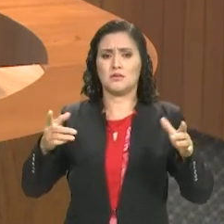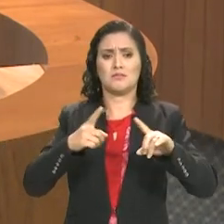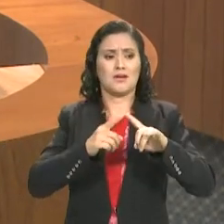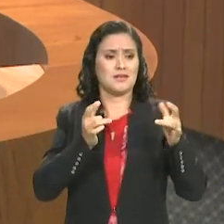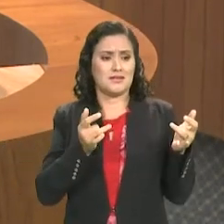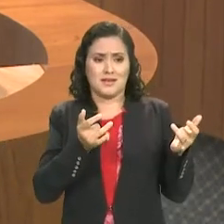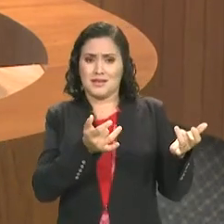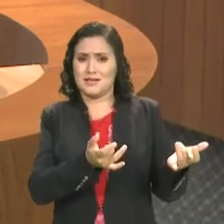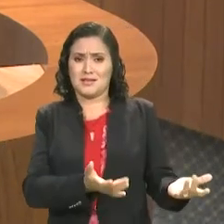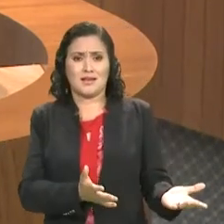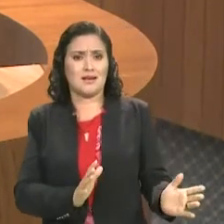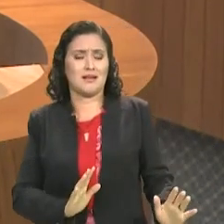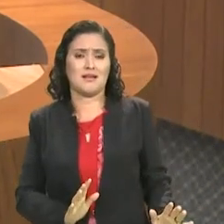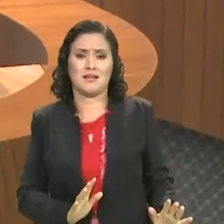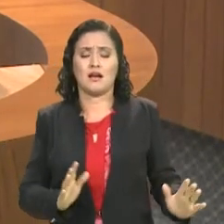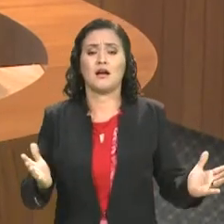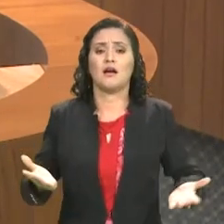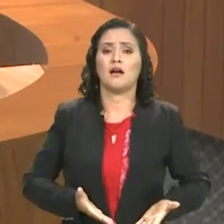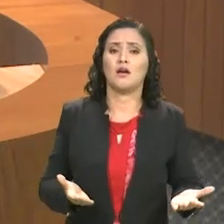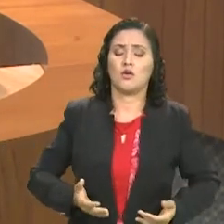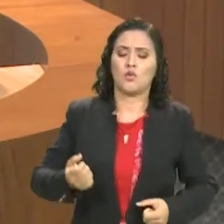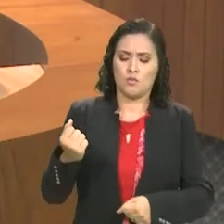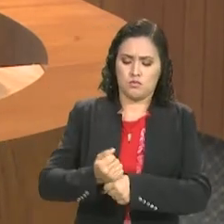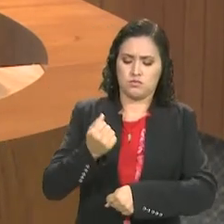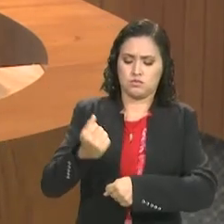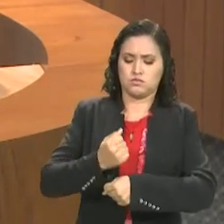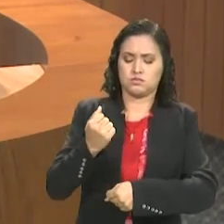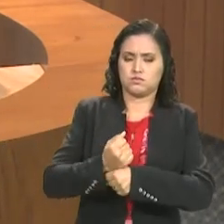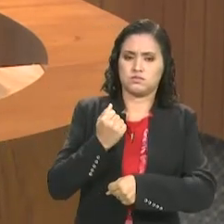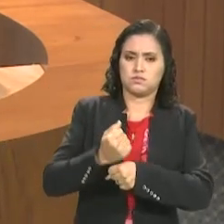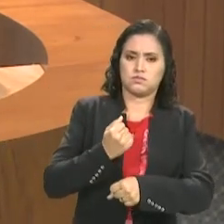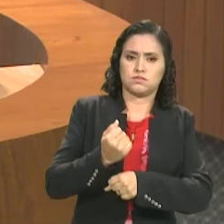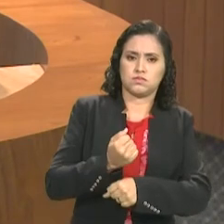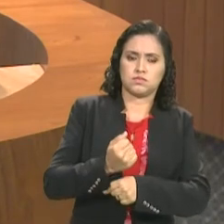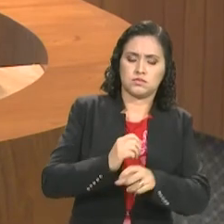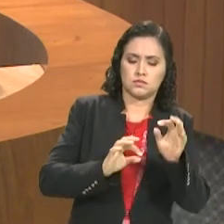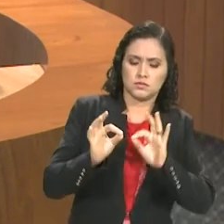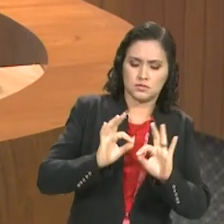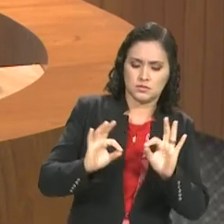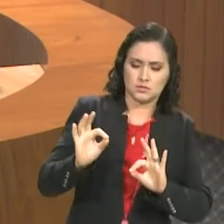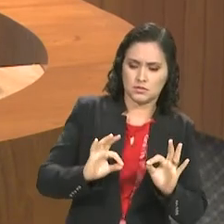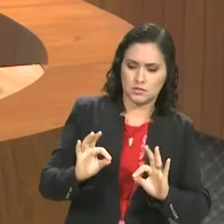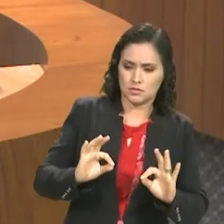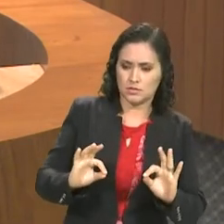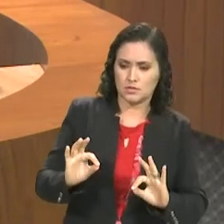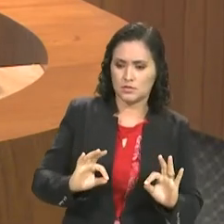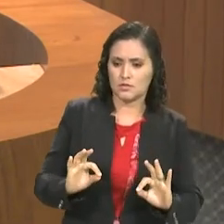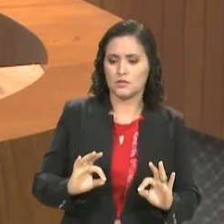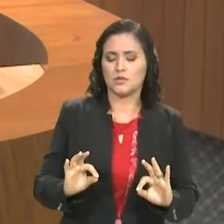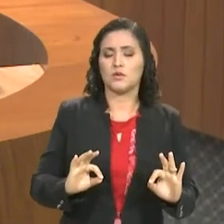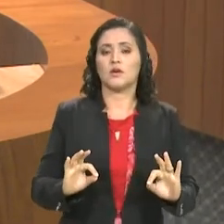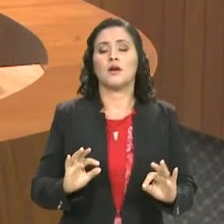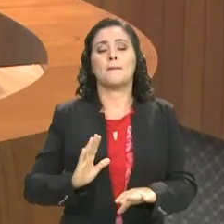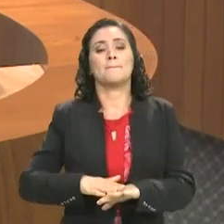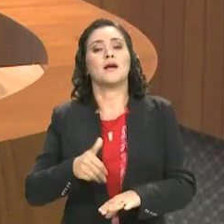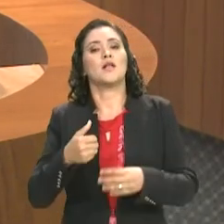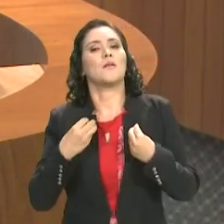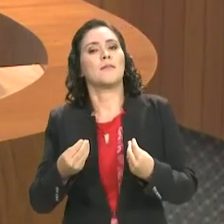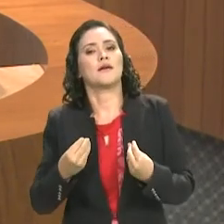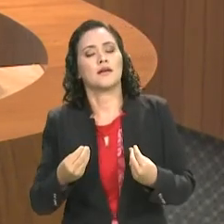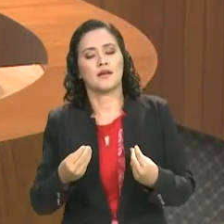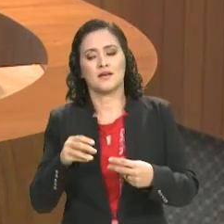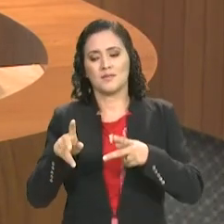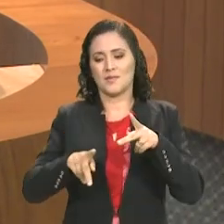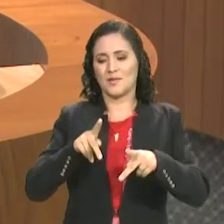E agora, com a liberação, vai prosseguir a conclusão e quem ganha é o povo, quem ganha é o judiciário, quem ganha é a cidade